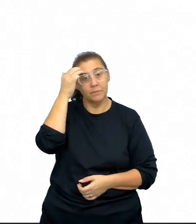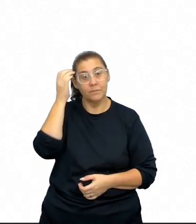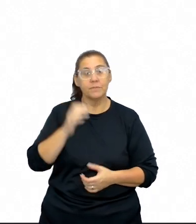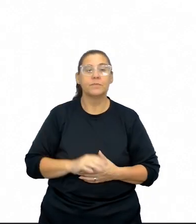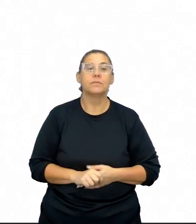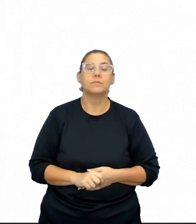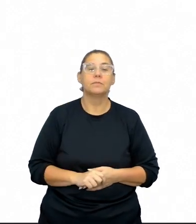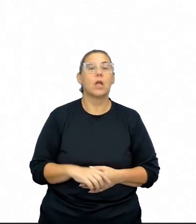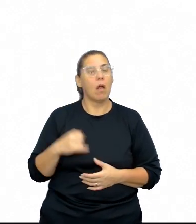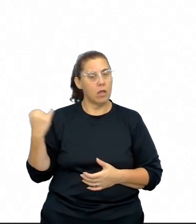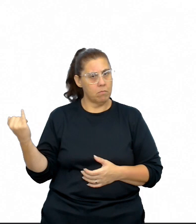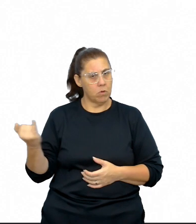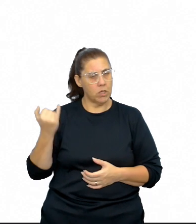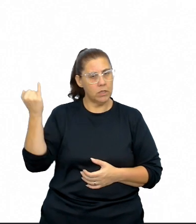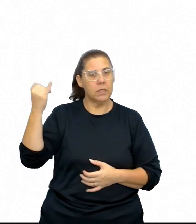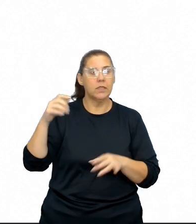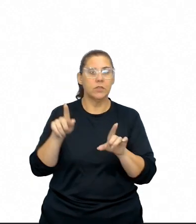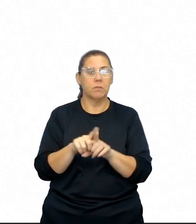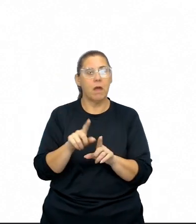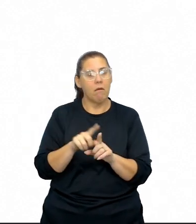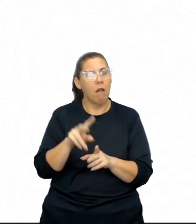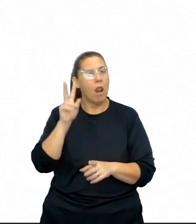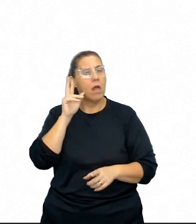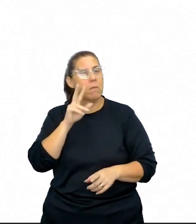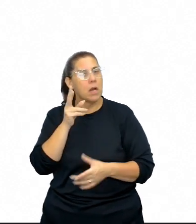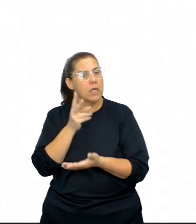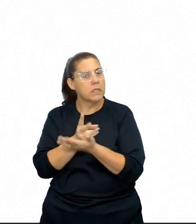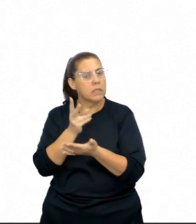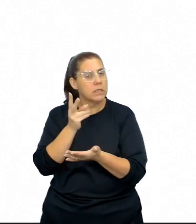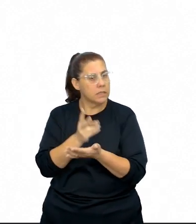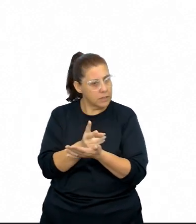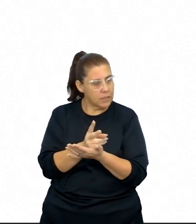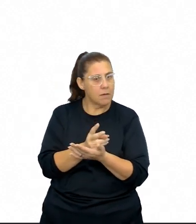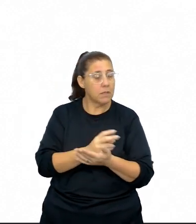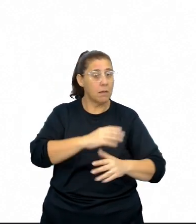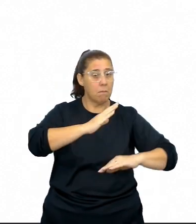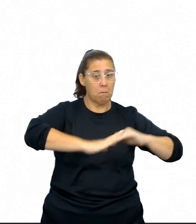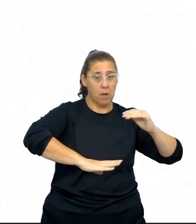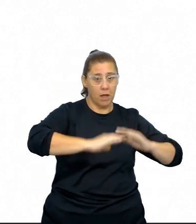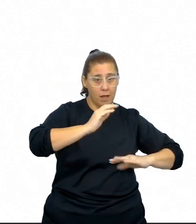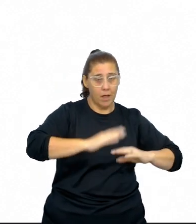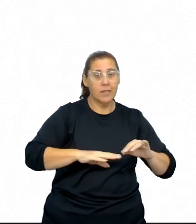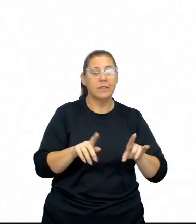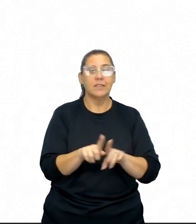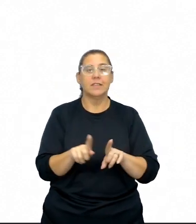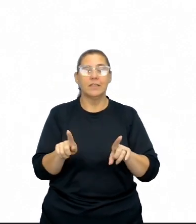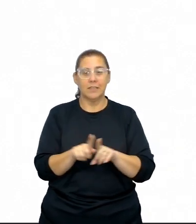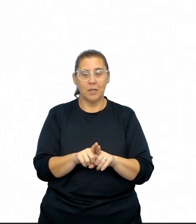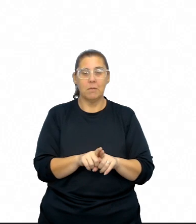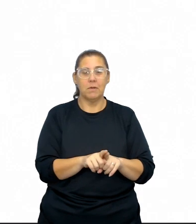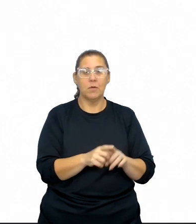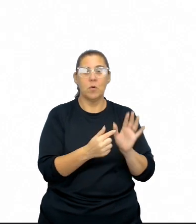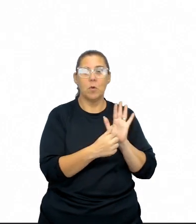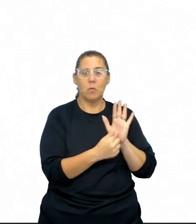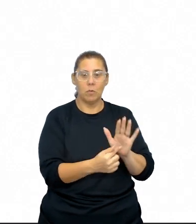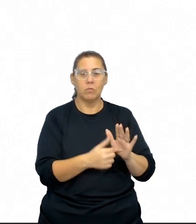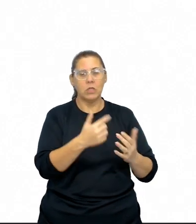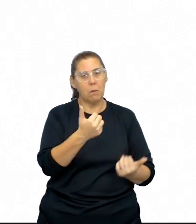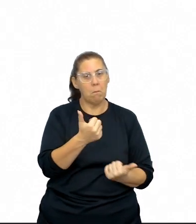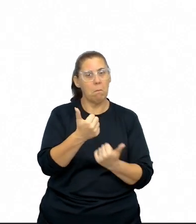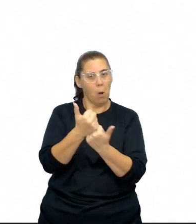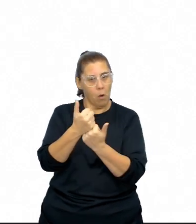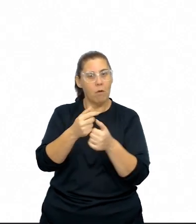Então, é importante também sempre lembrar que, além dessas habilidades, foram contempladas as habilidades de